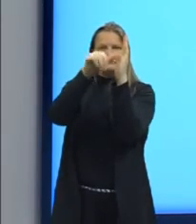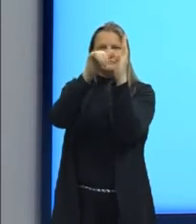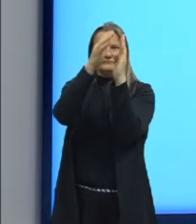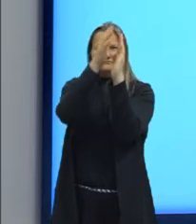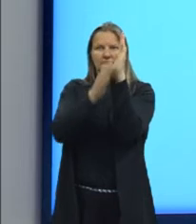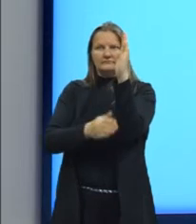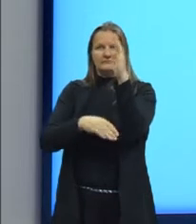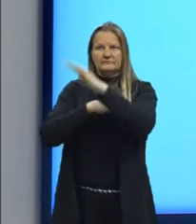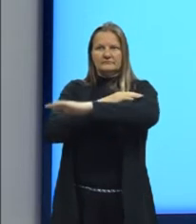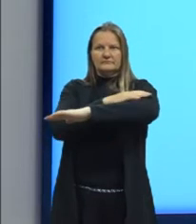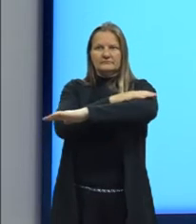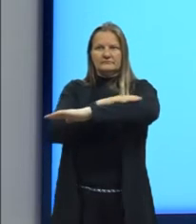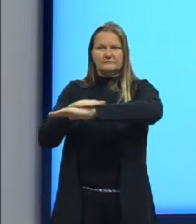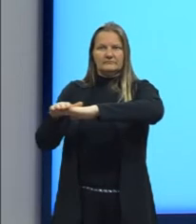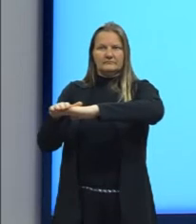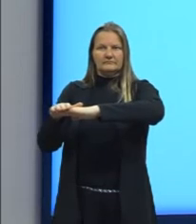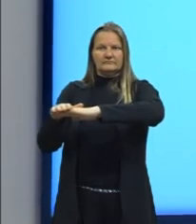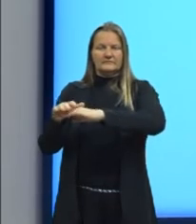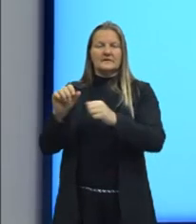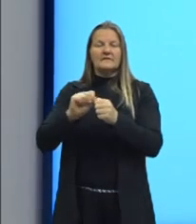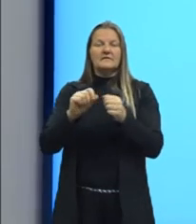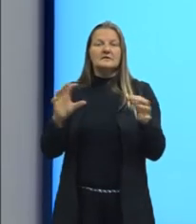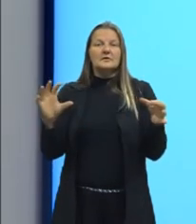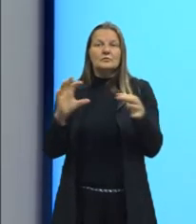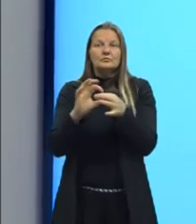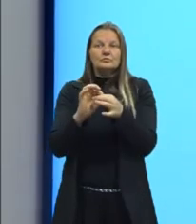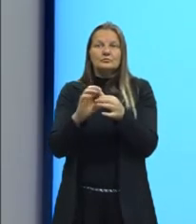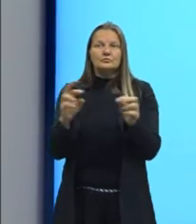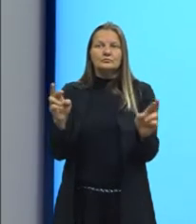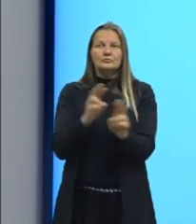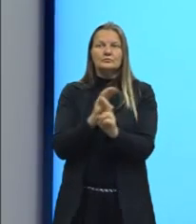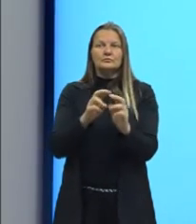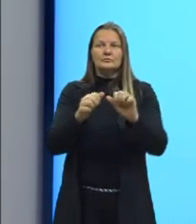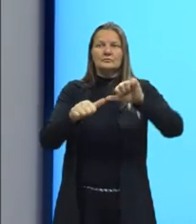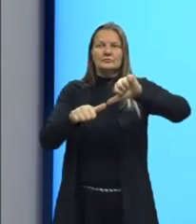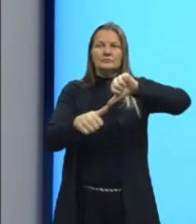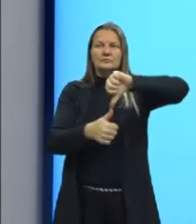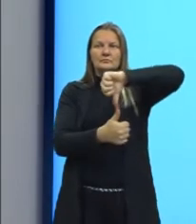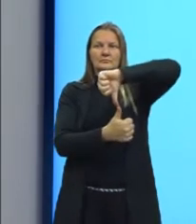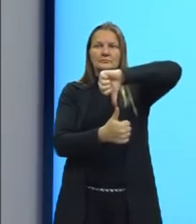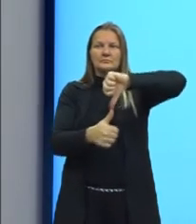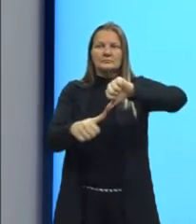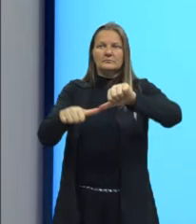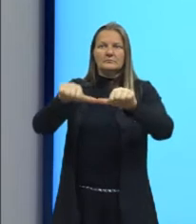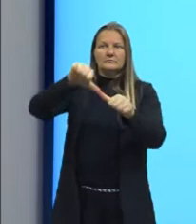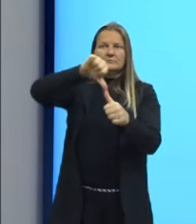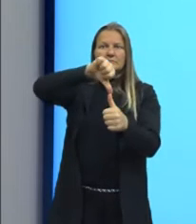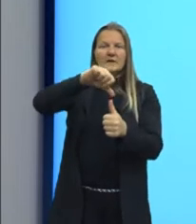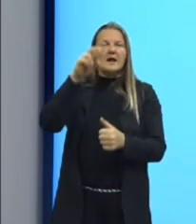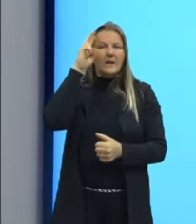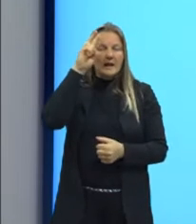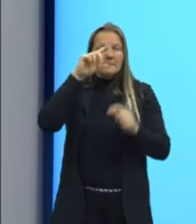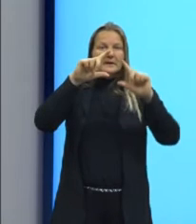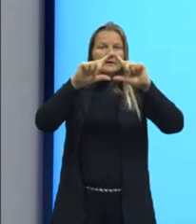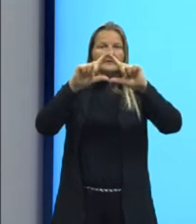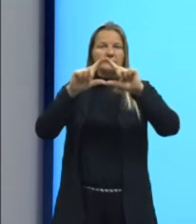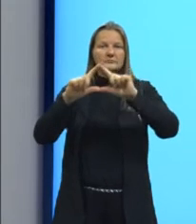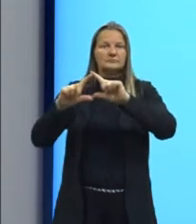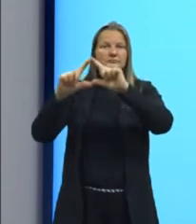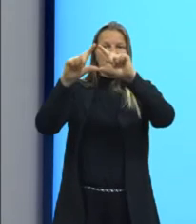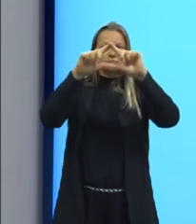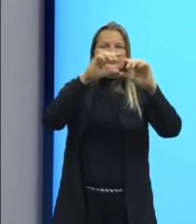a gente já pode né fazer associação com o círculo trigonométrico que vocês viram lá na aula